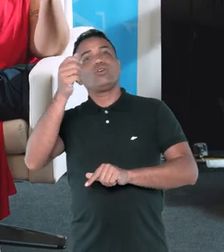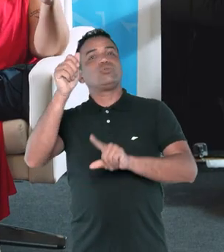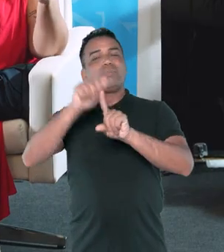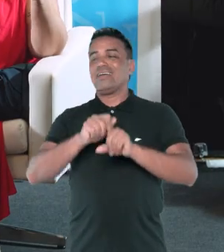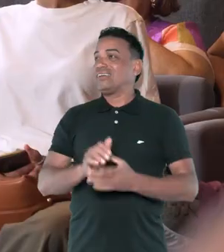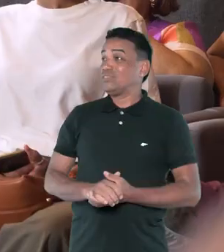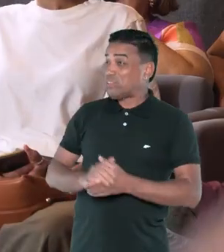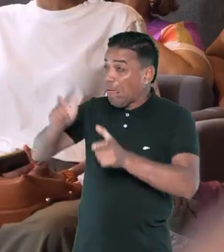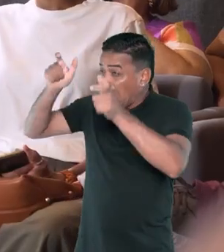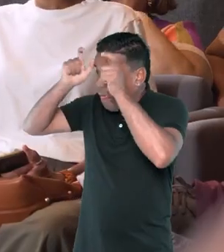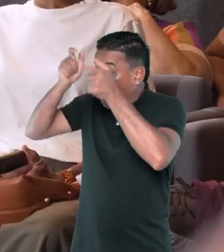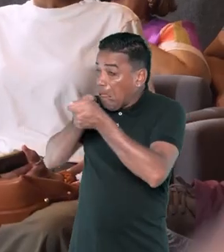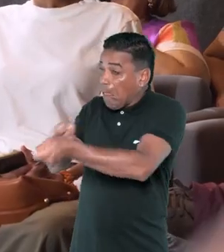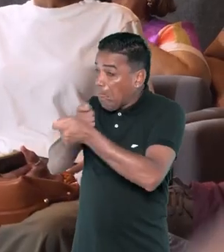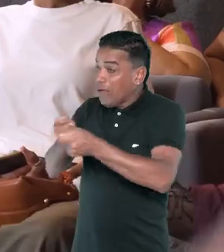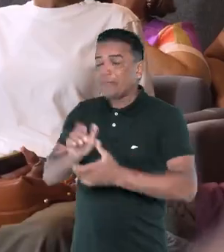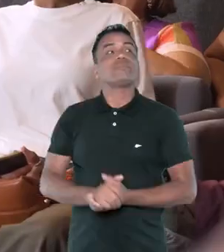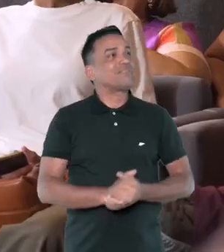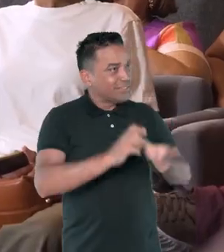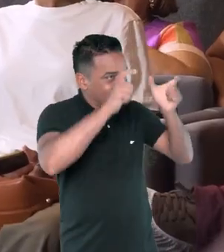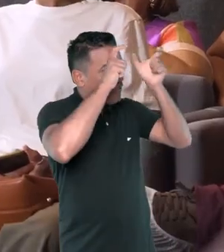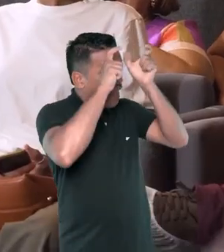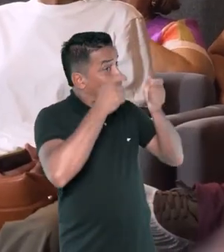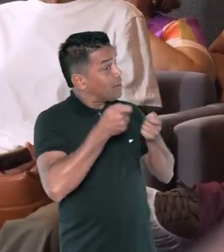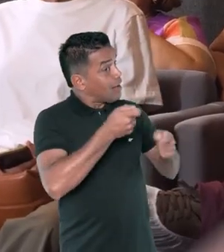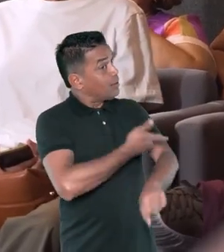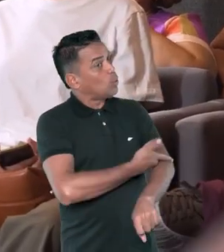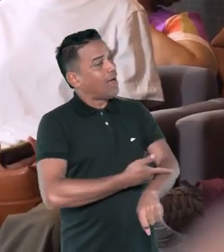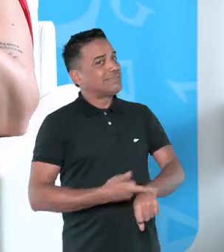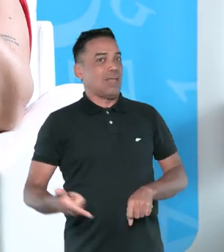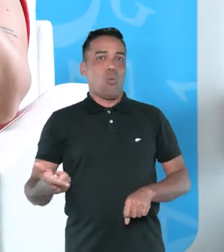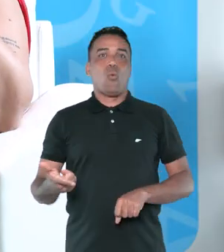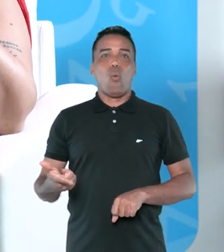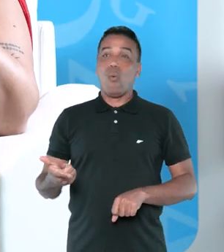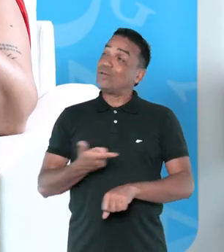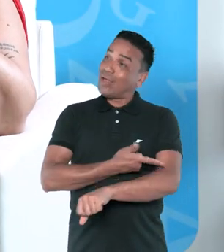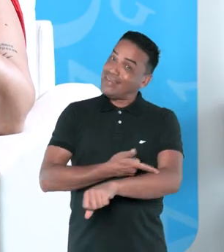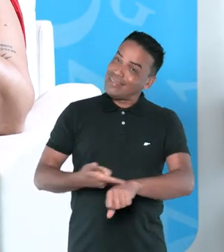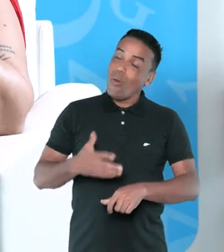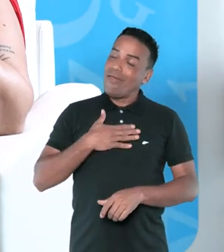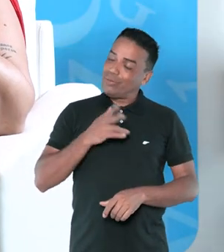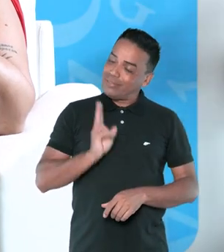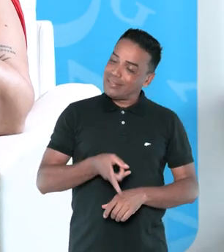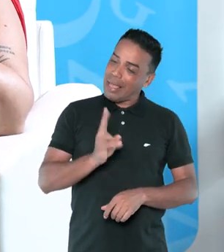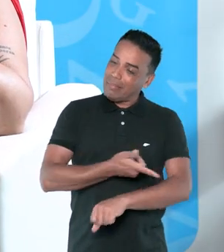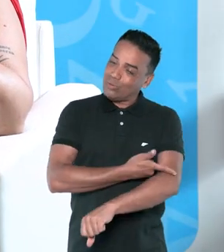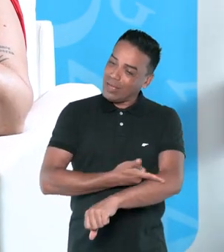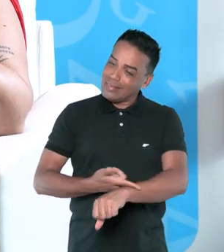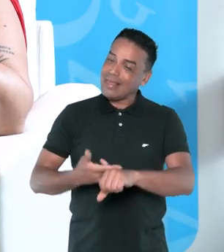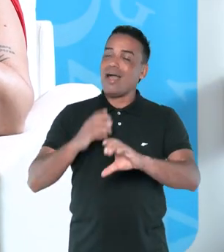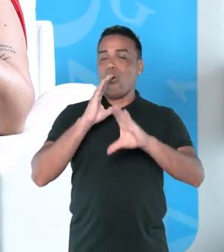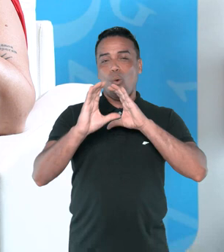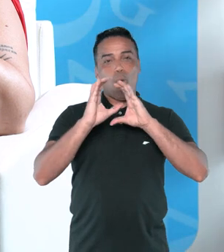Você fez um inferno, né? Um inferno com educação. Primeiro, eu era muito educada em toda a minha